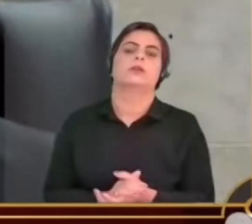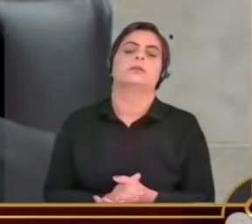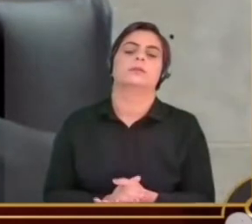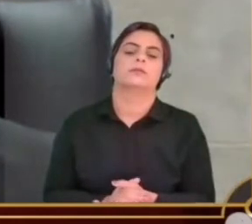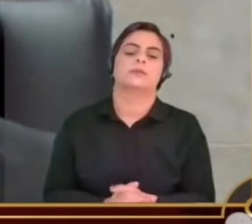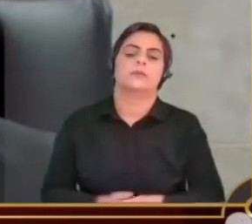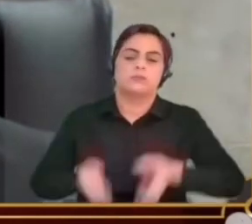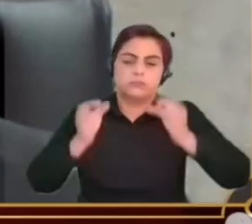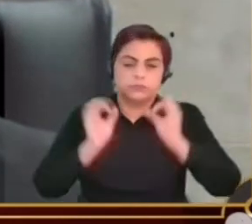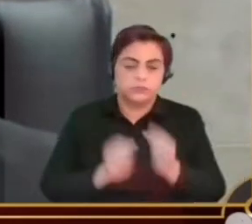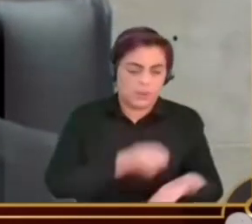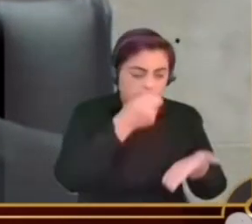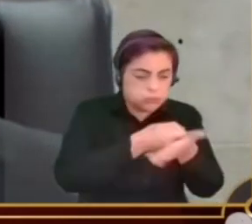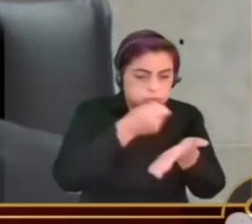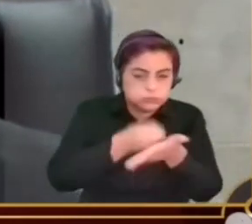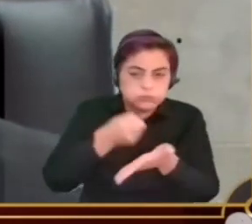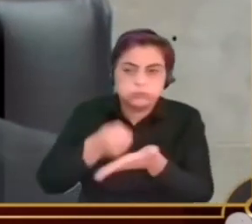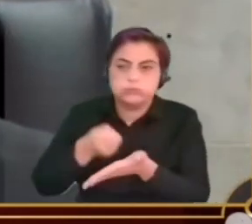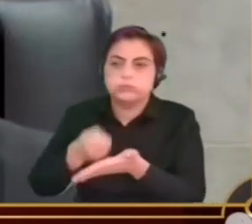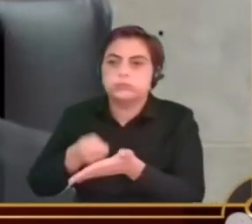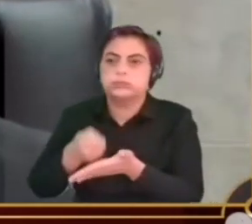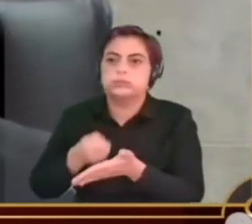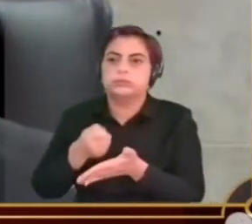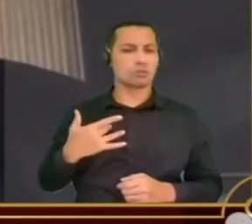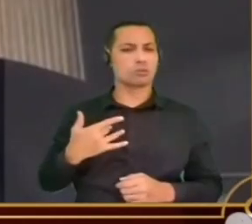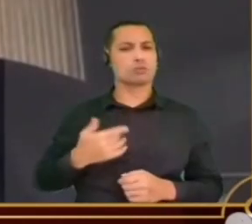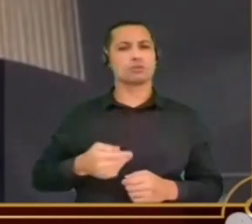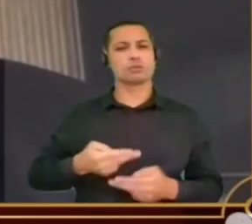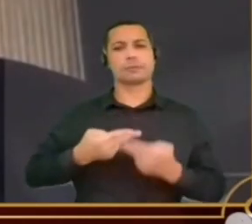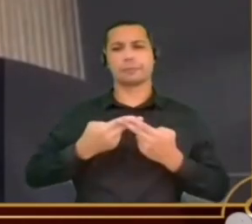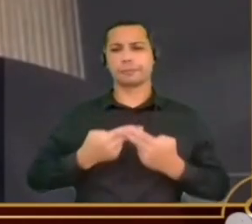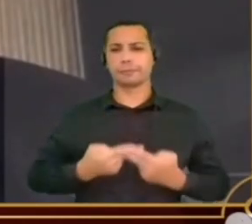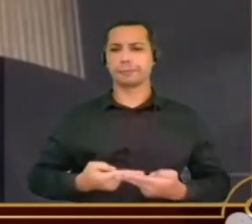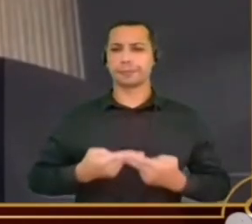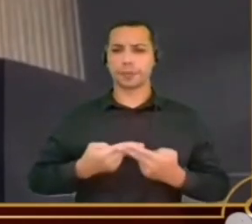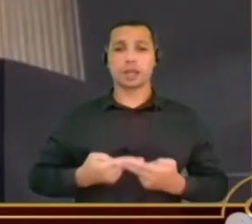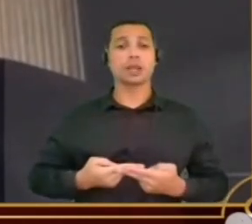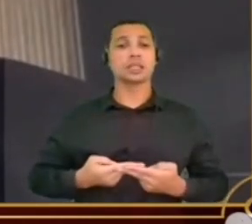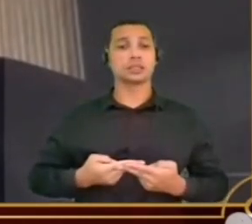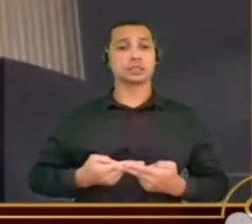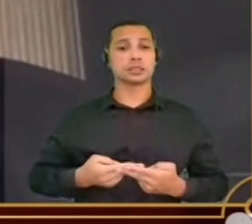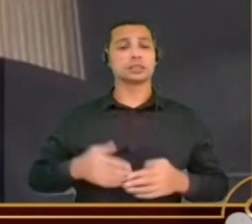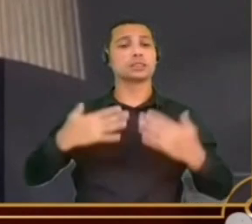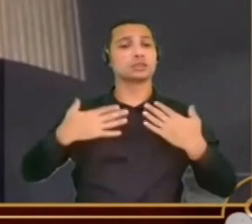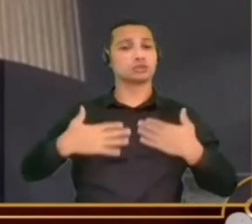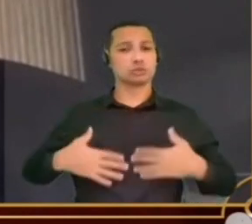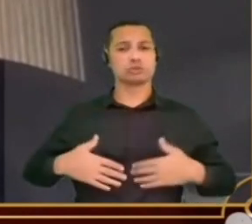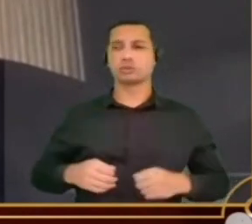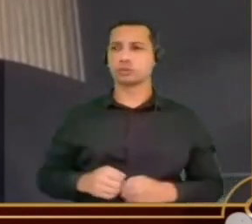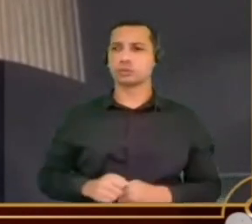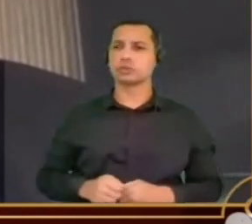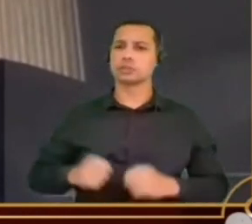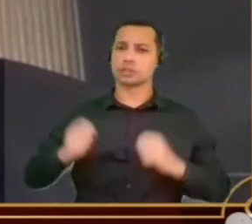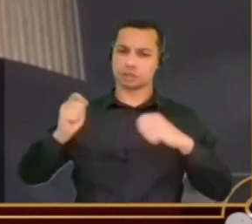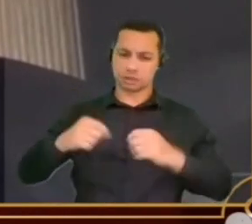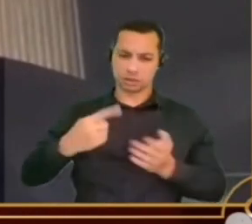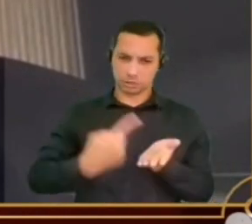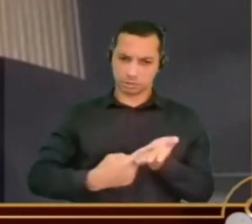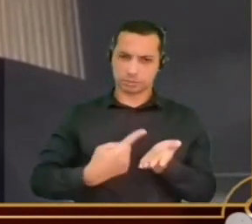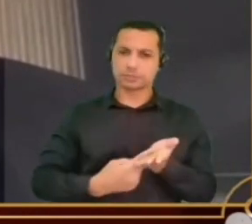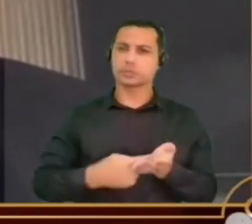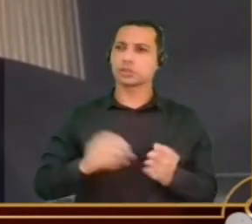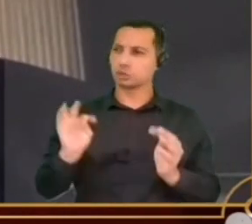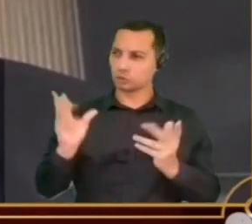as mensagens de ódio ou contra a lisura da Justiça Eleitoral agora o que nós precisamos é ter a serenidade de mostrar